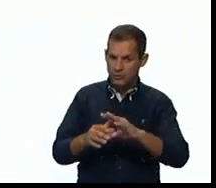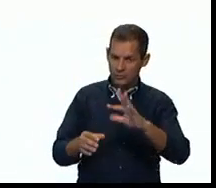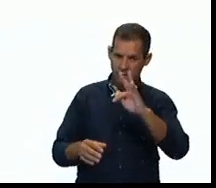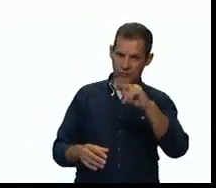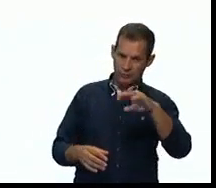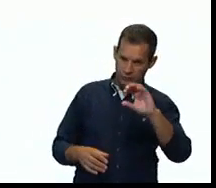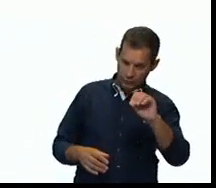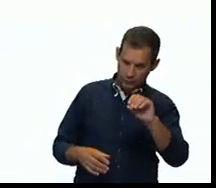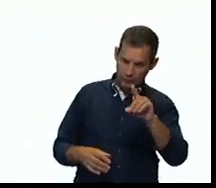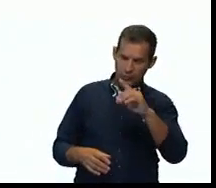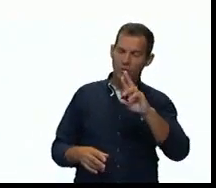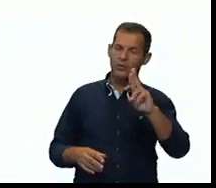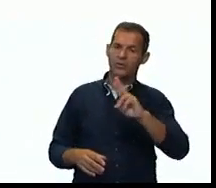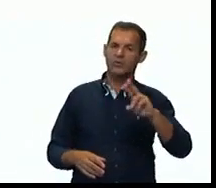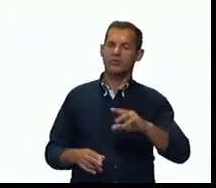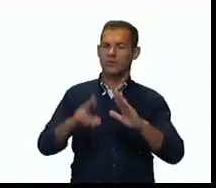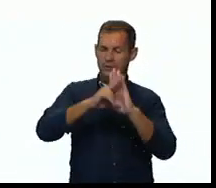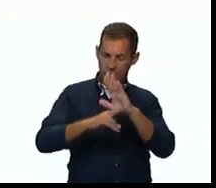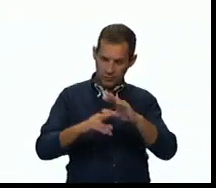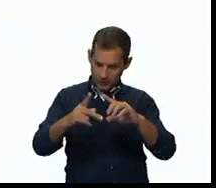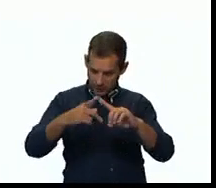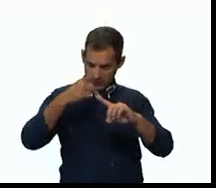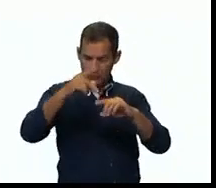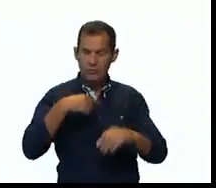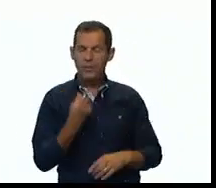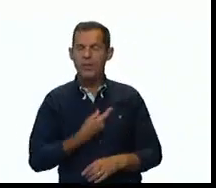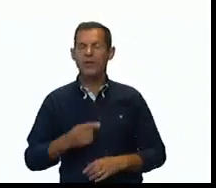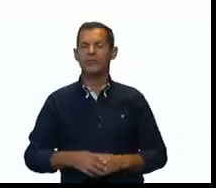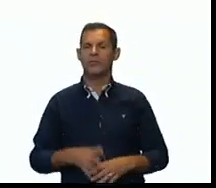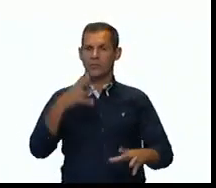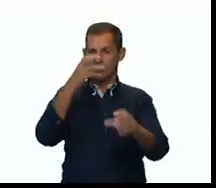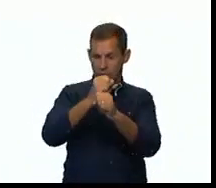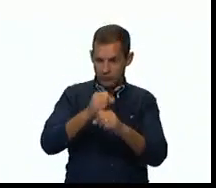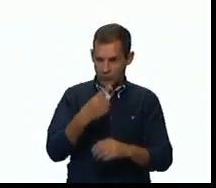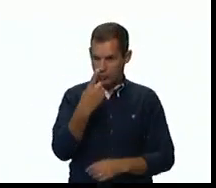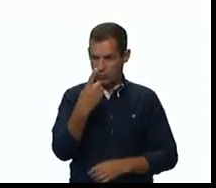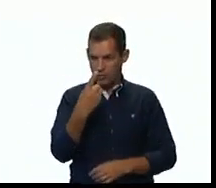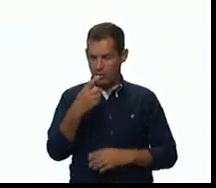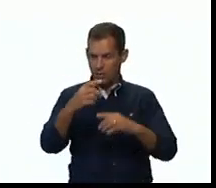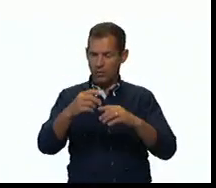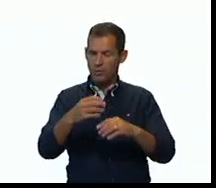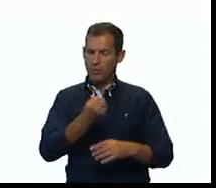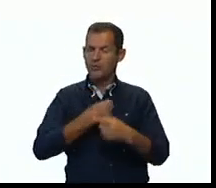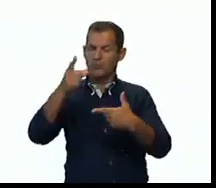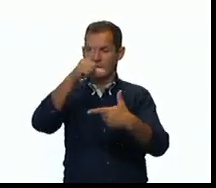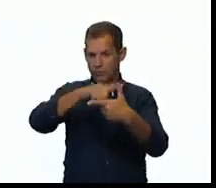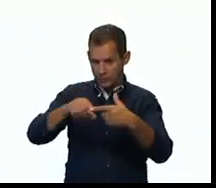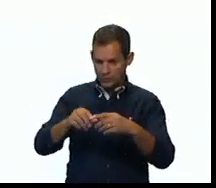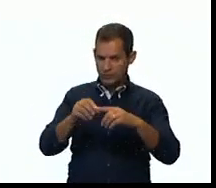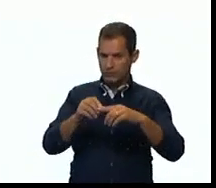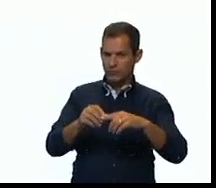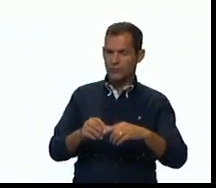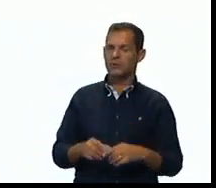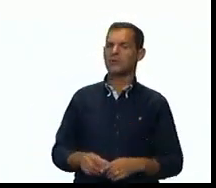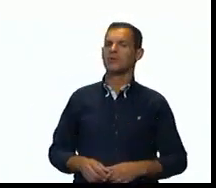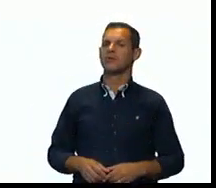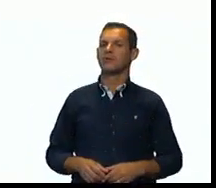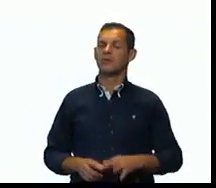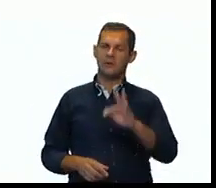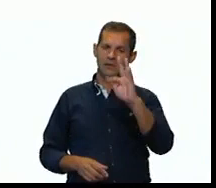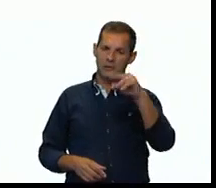função? Utilizando a regra da potência. Então, nós vamos somar 1 no expoente, dividir a função pelo valor